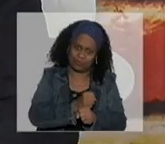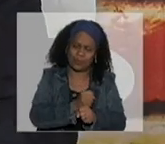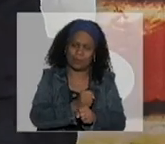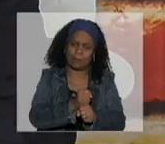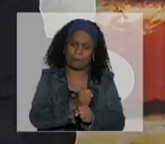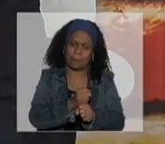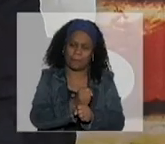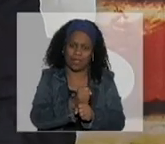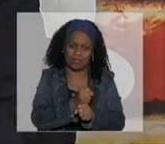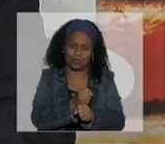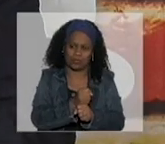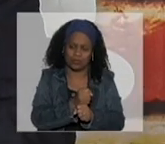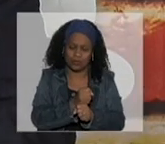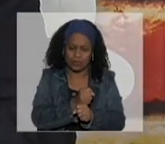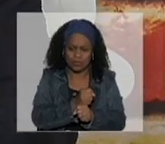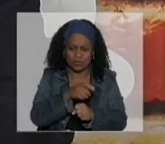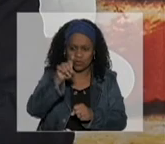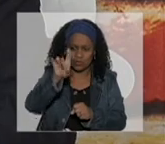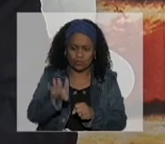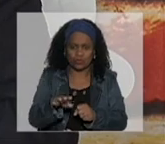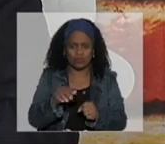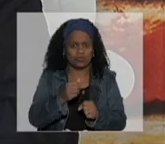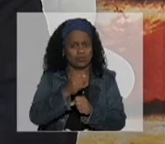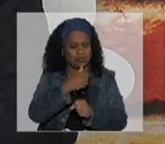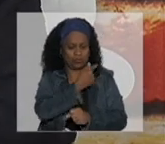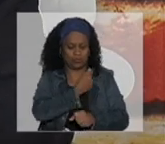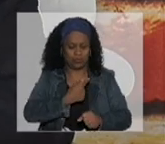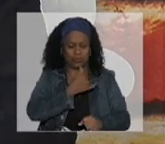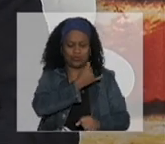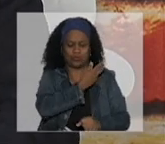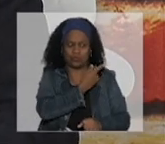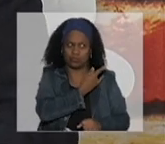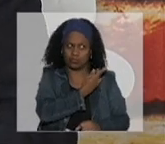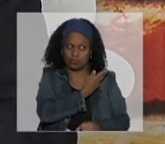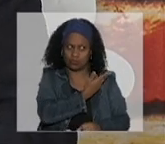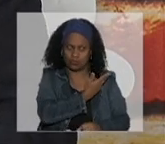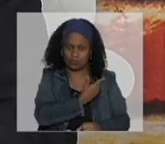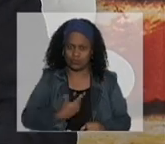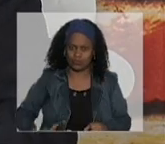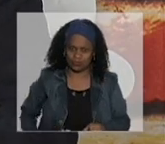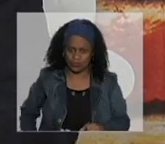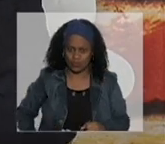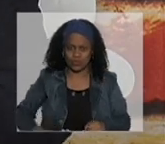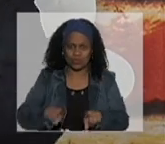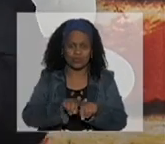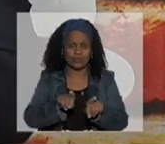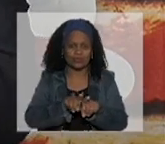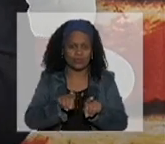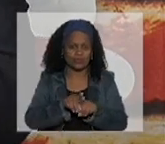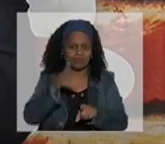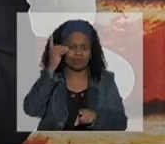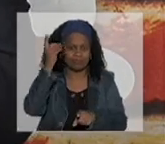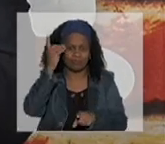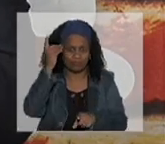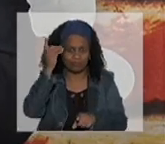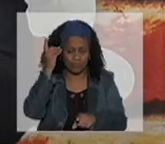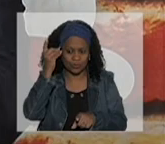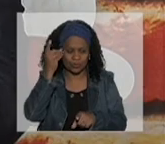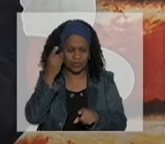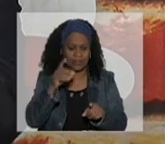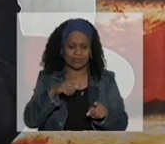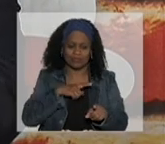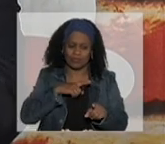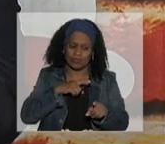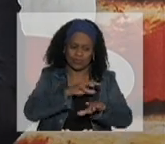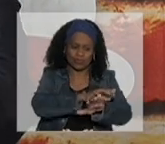nos últimos anos no último ano do governo Lula e ao longo do primeiro mandato do governo Dilma, com políticas, digamos assim, com